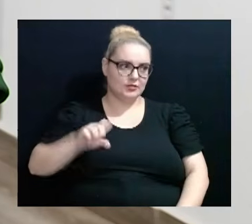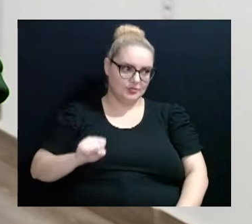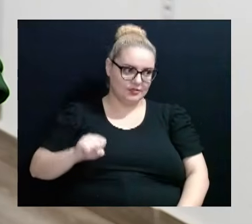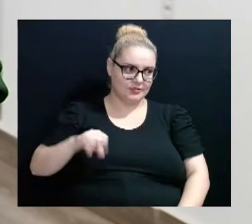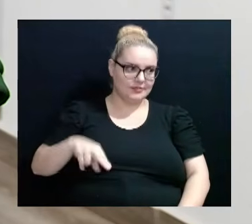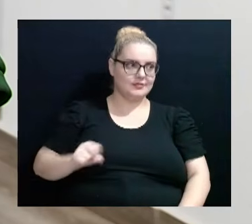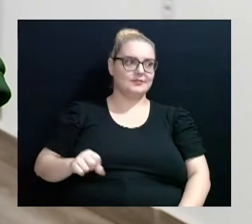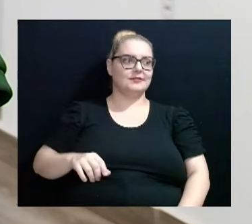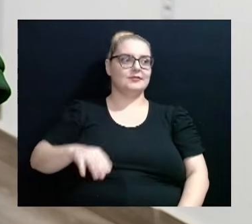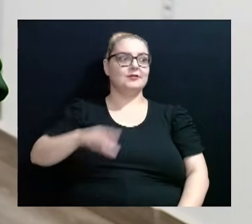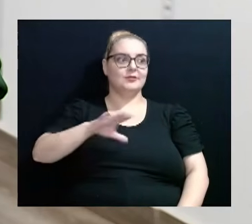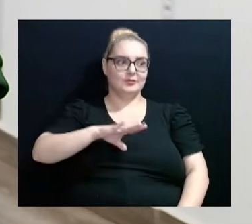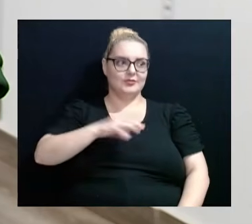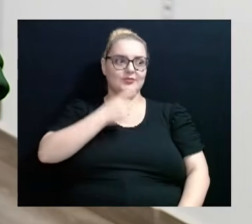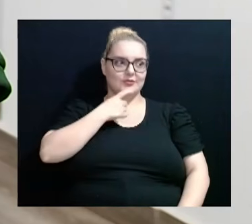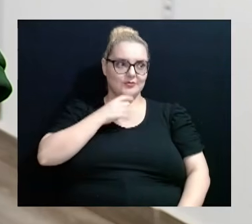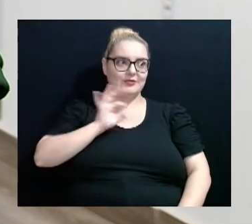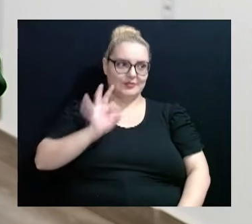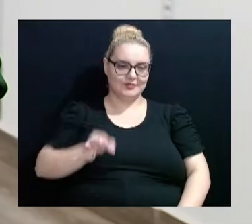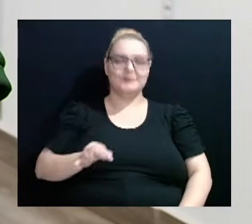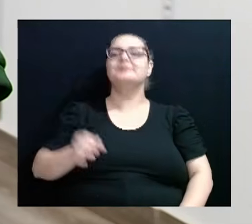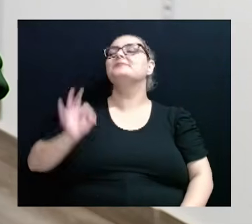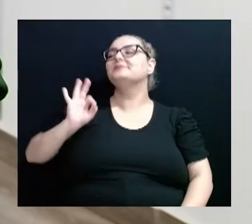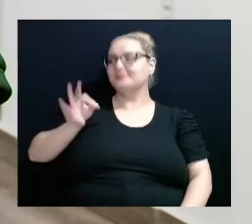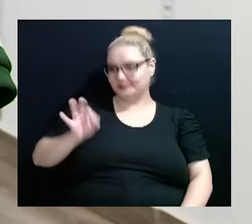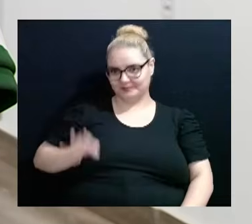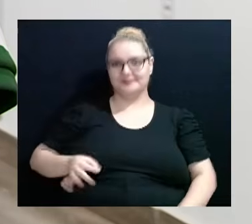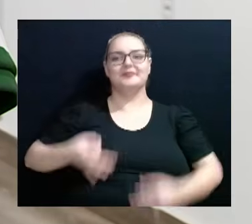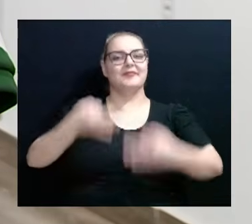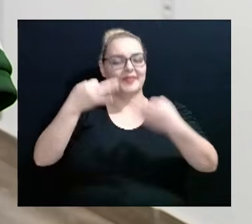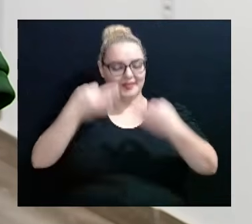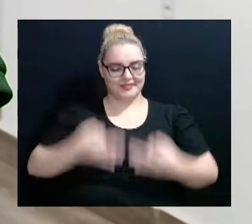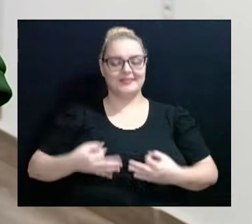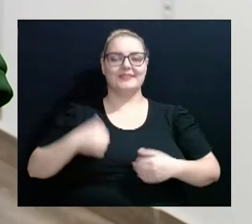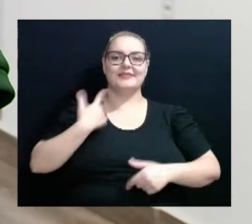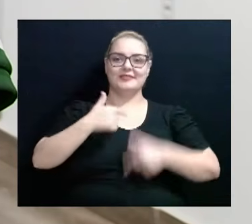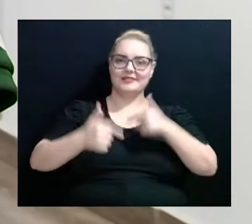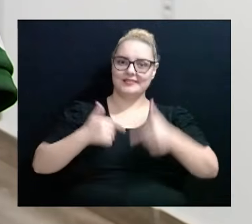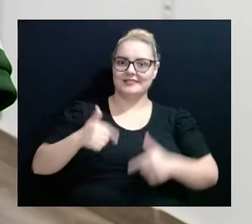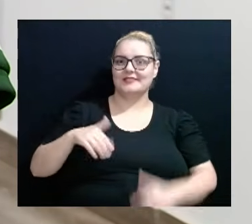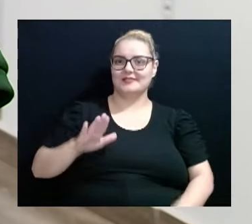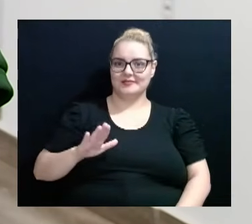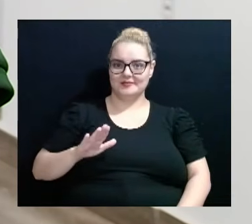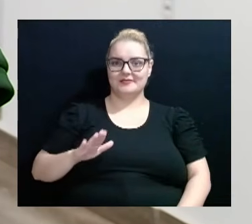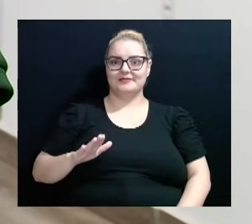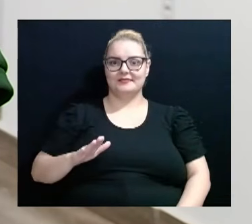projeto Injans é um projeto de Campinas que deu certo? Com certeza. Esse deu muito certo e a gente está